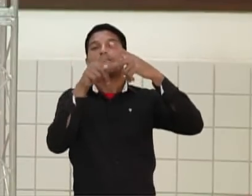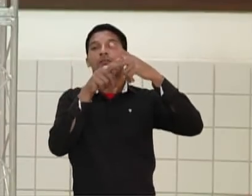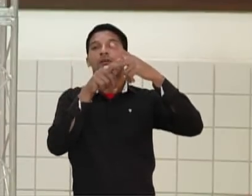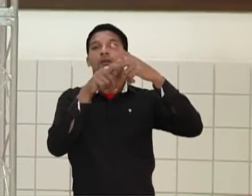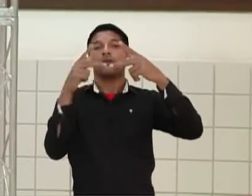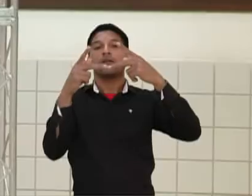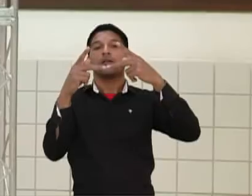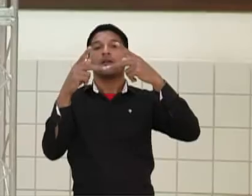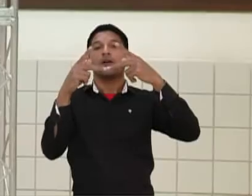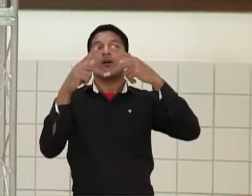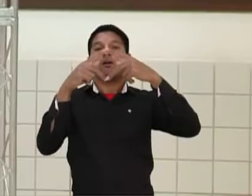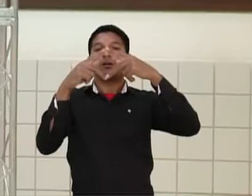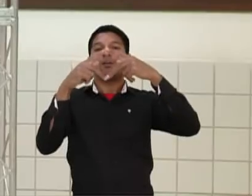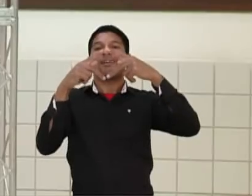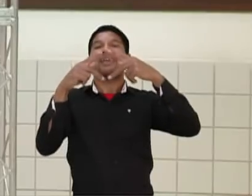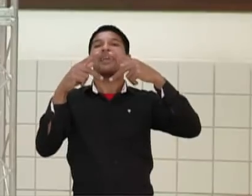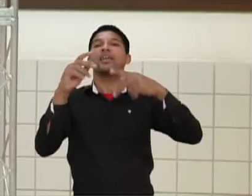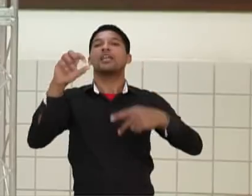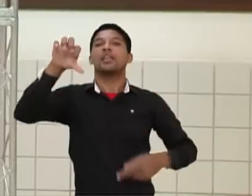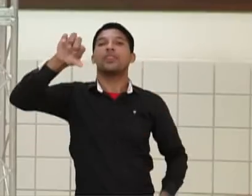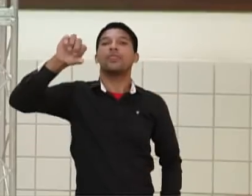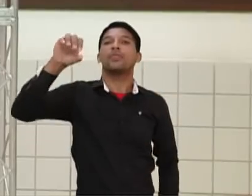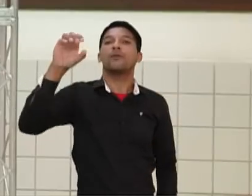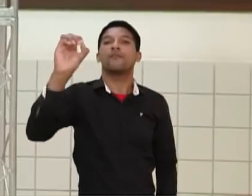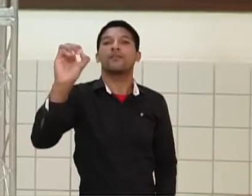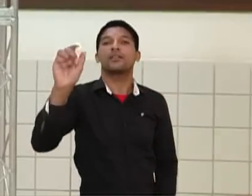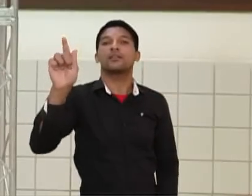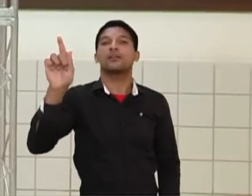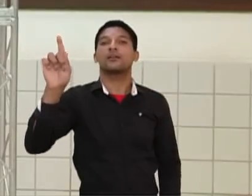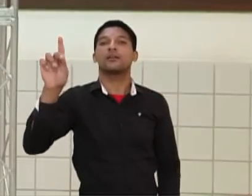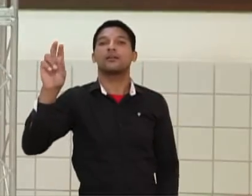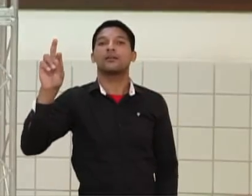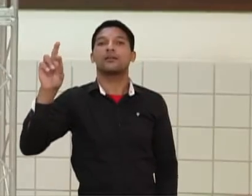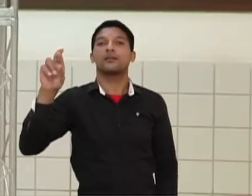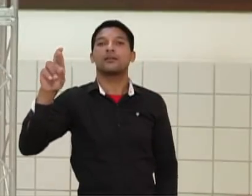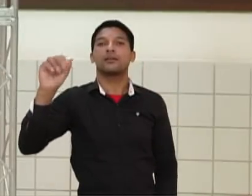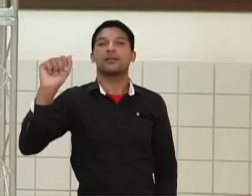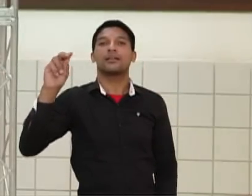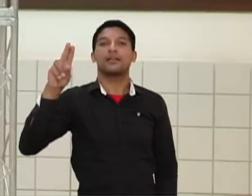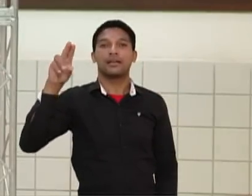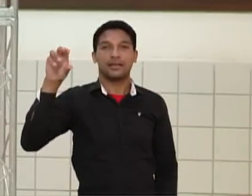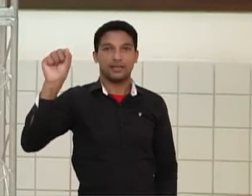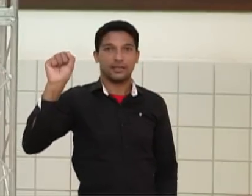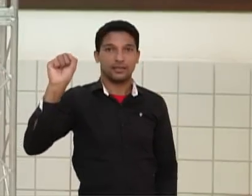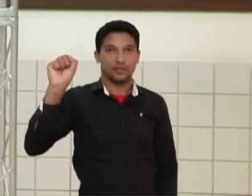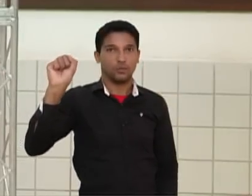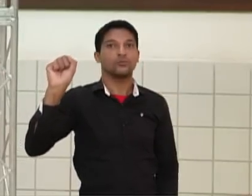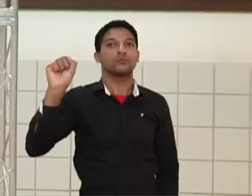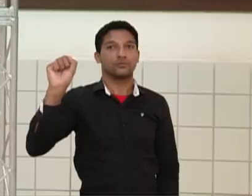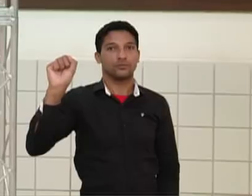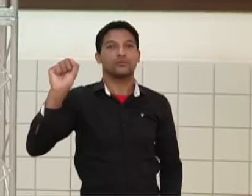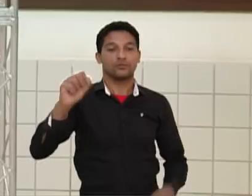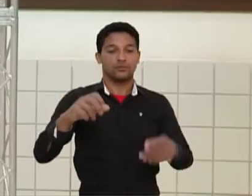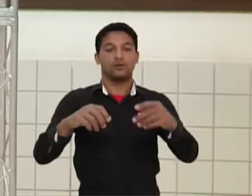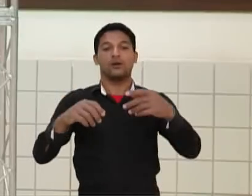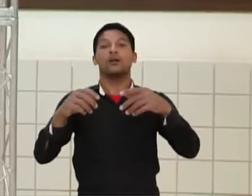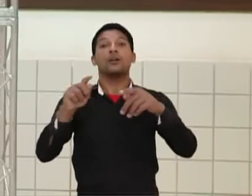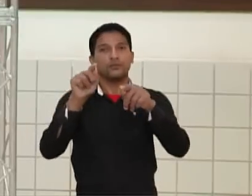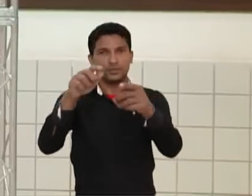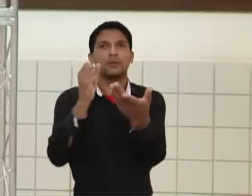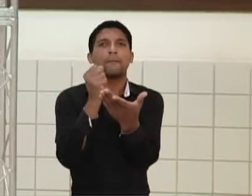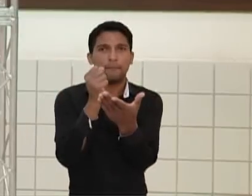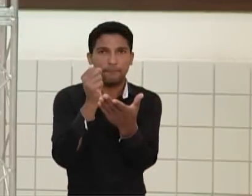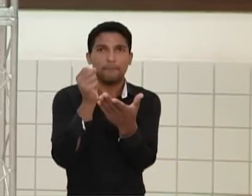essa propriedade ali no quadro. Mas antes eu quero comentar uma coisa com você. Você pode pegar em casa um papel qualquer, desenhar um